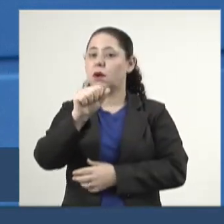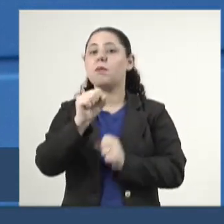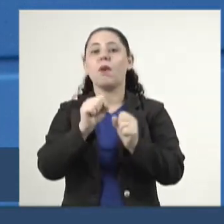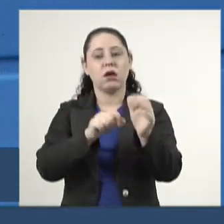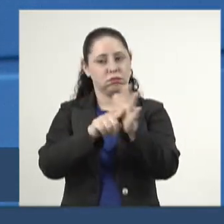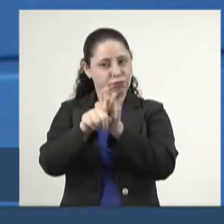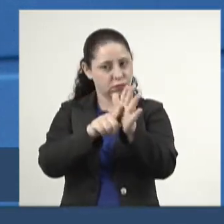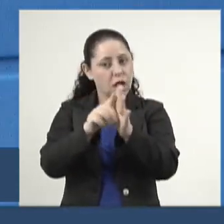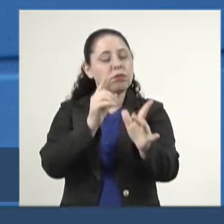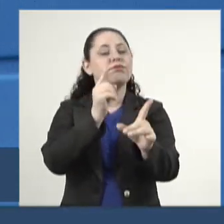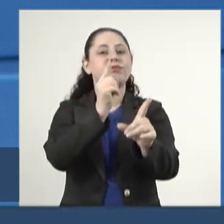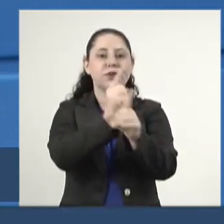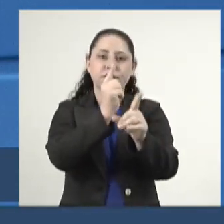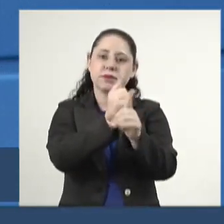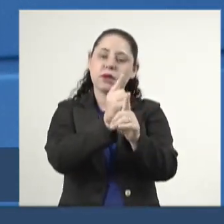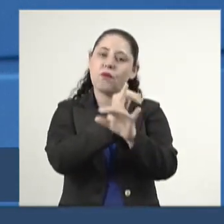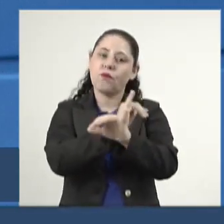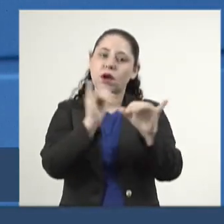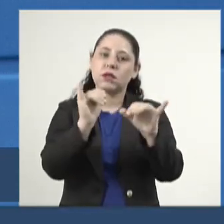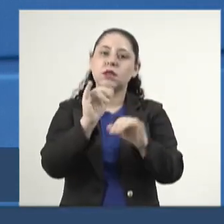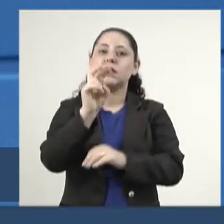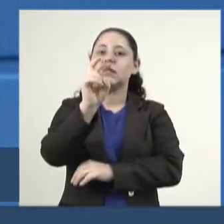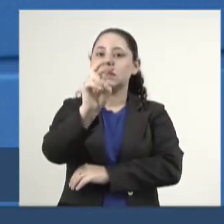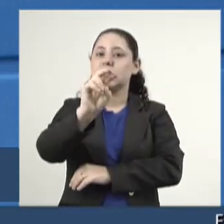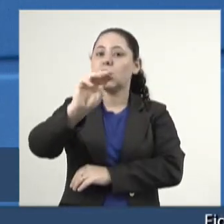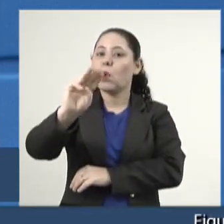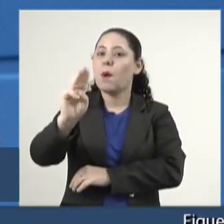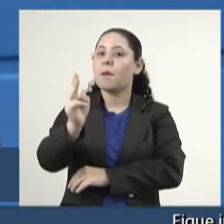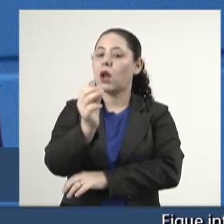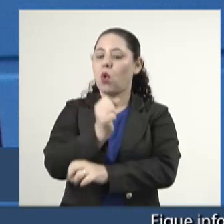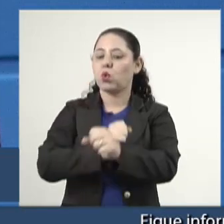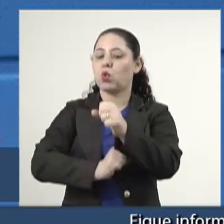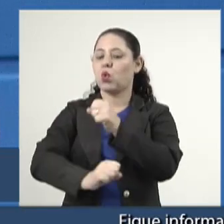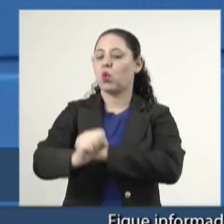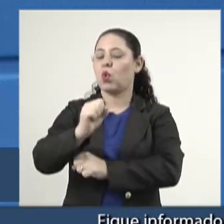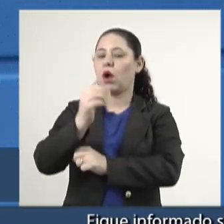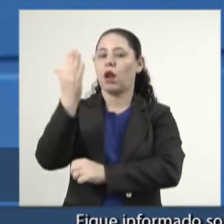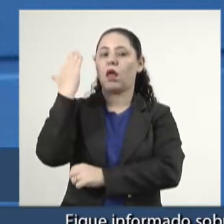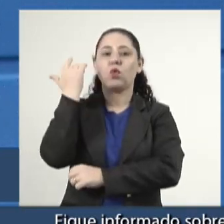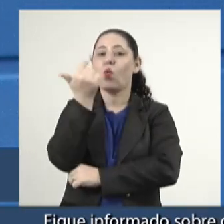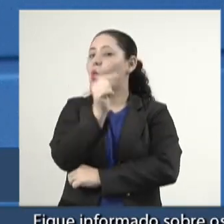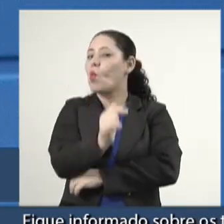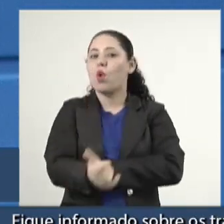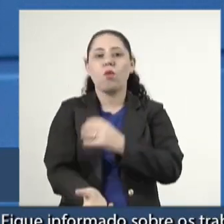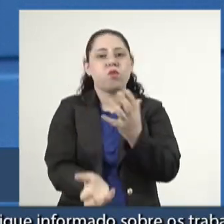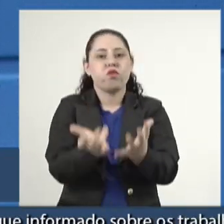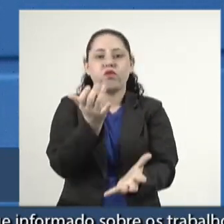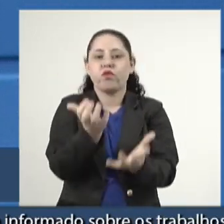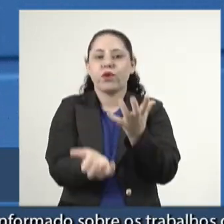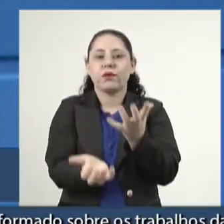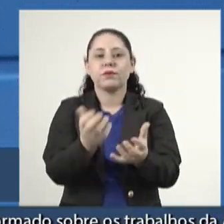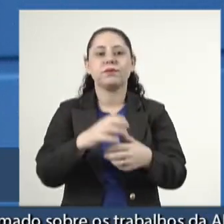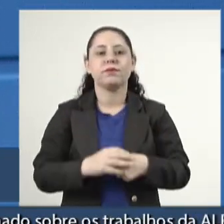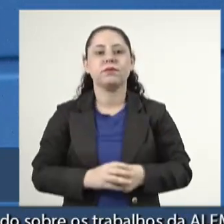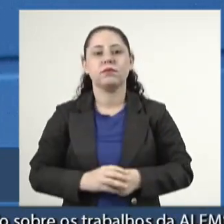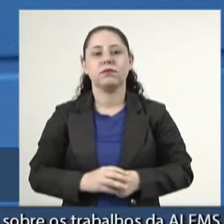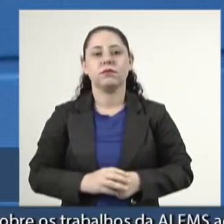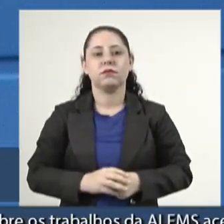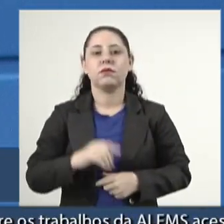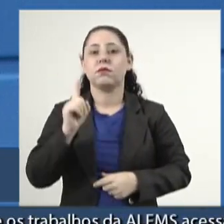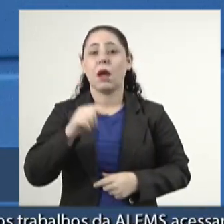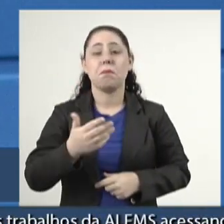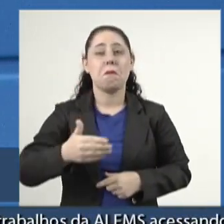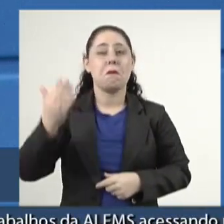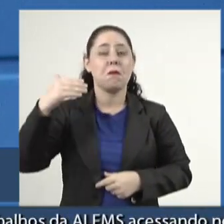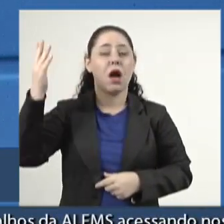que deve achar, há 5 milhões de anos não existia o fogo, e era do tempo